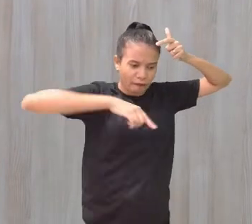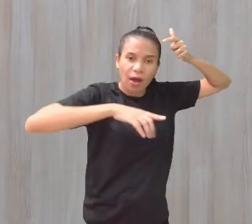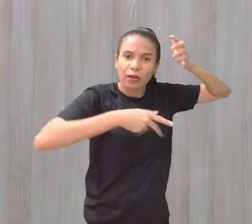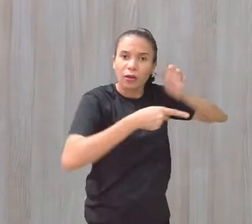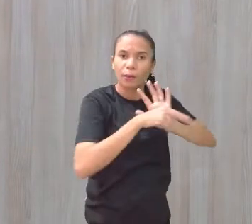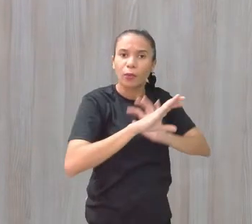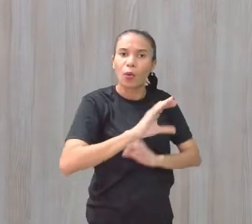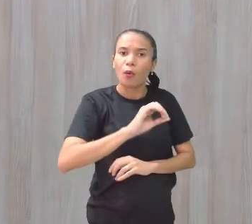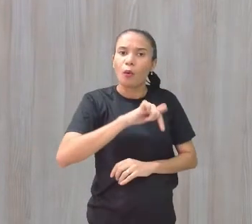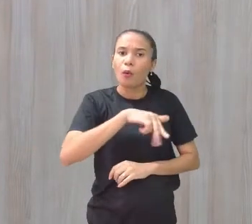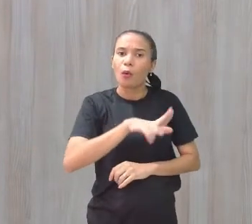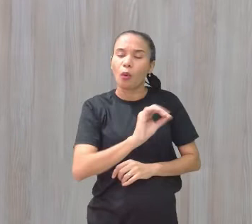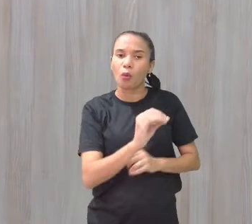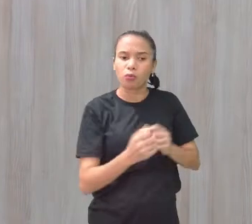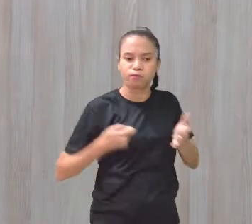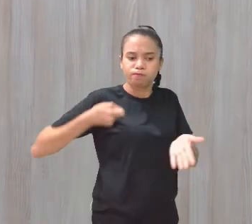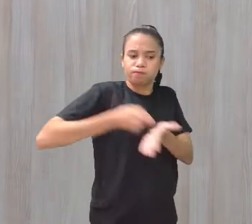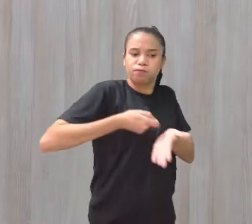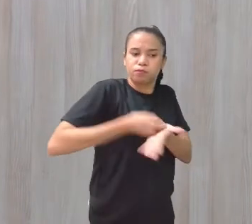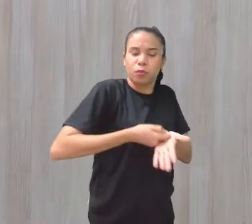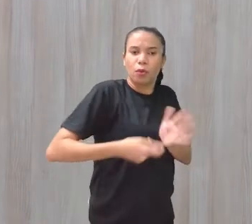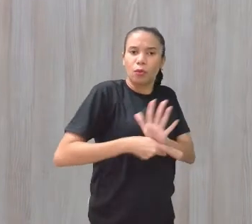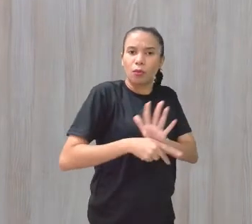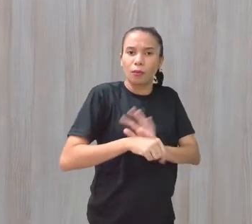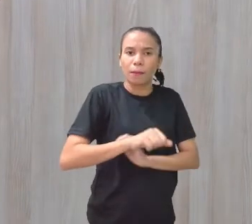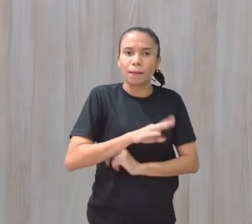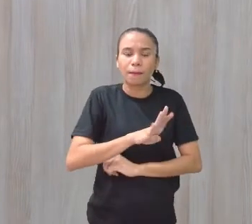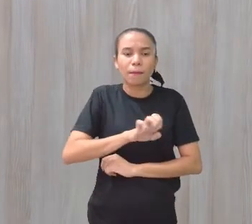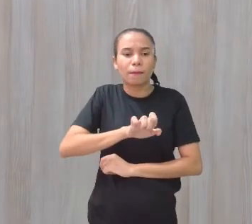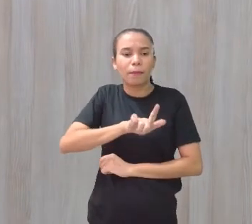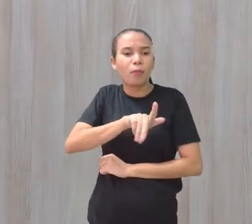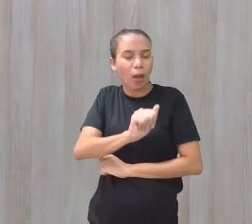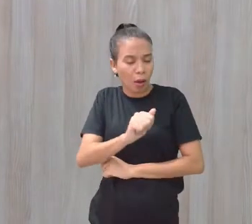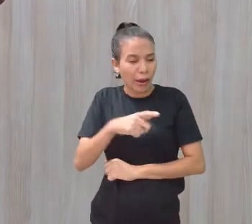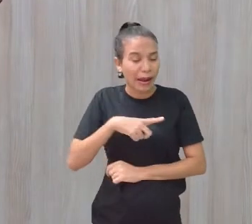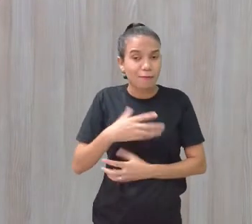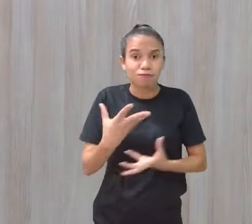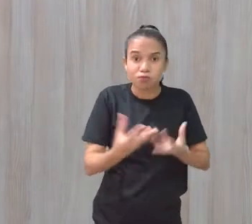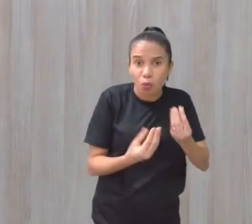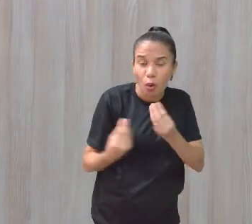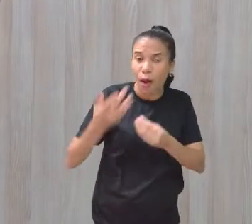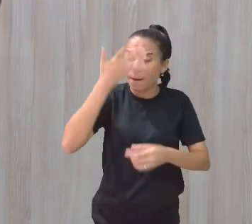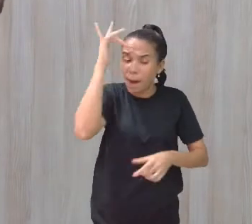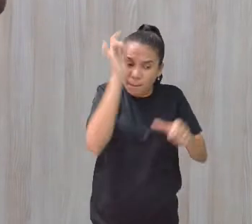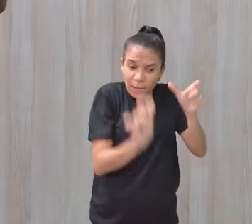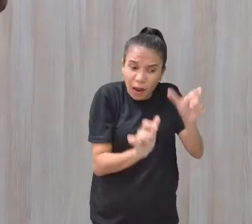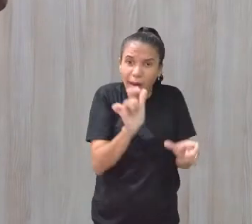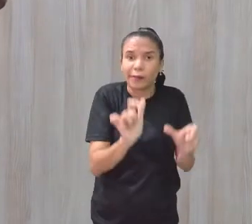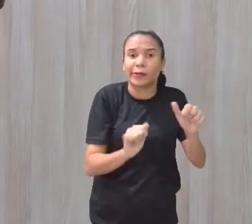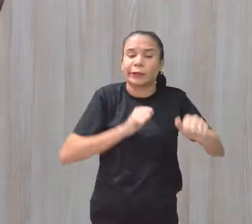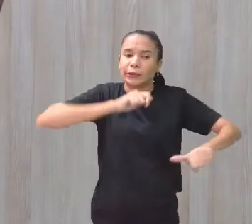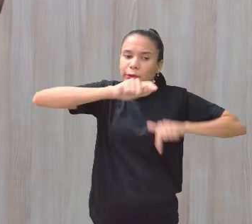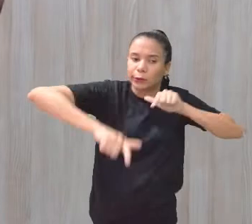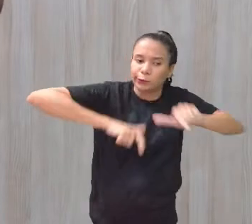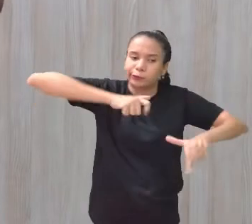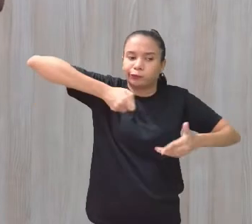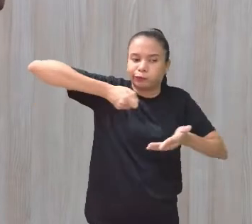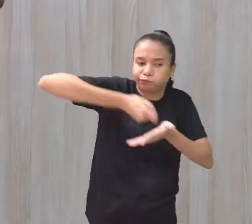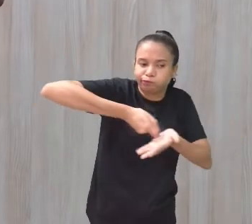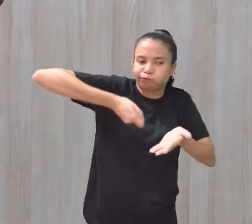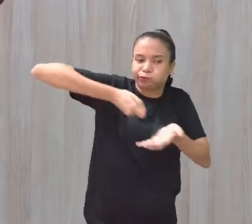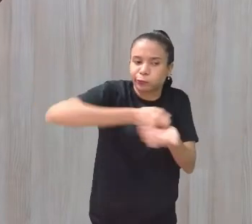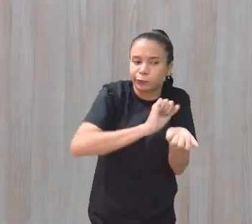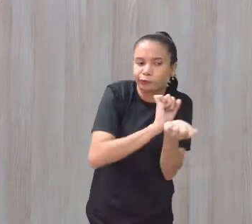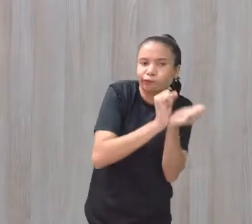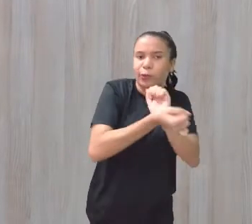Então ali impôs o chamado Congo belga e colocou muitos congoleses, né, no trabalho forçado ali.